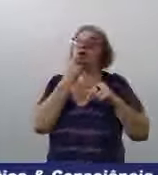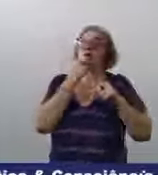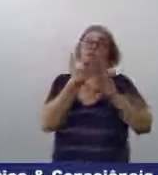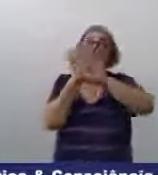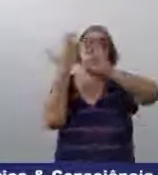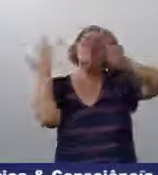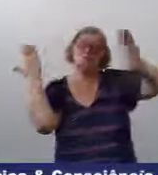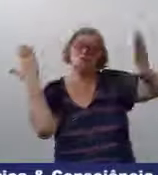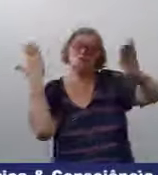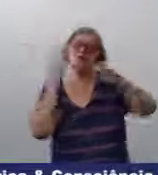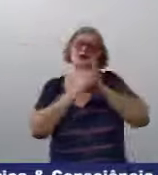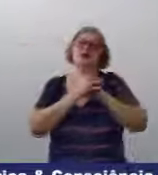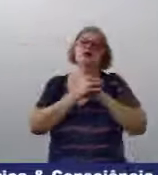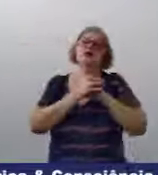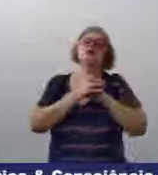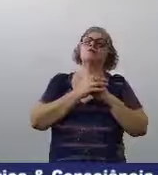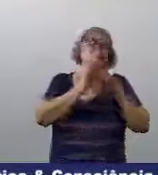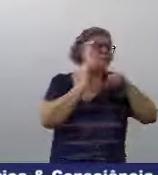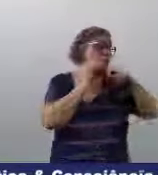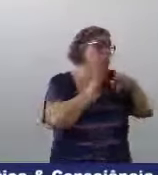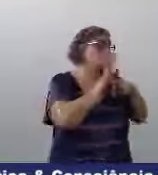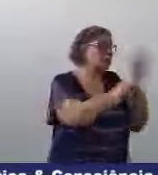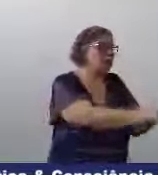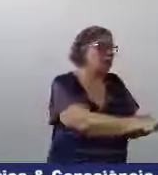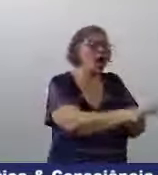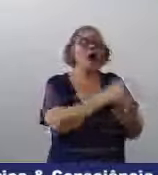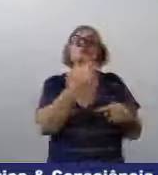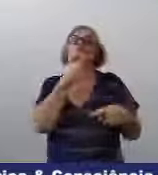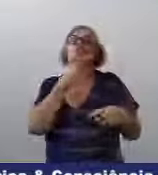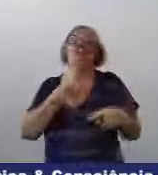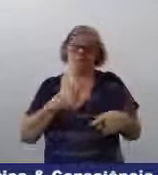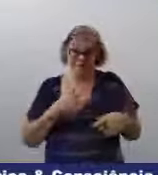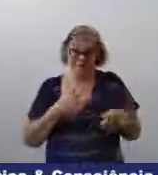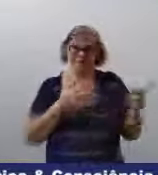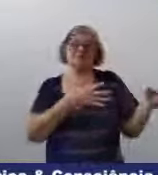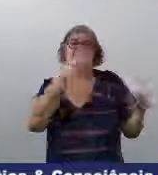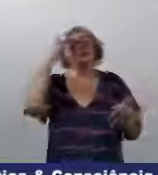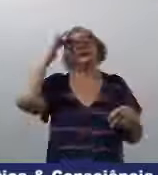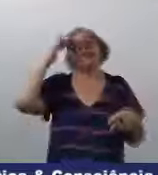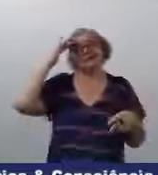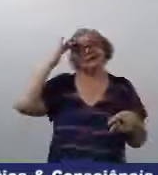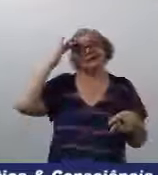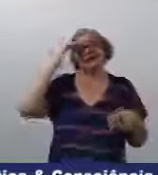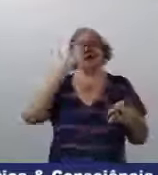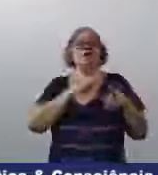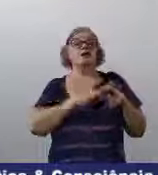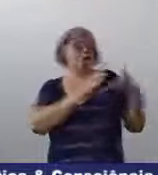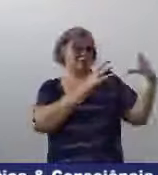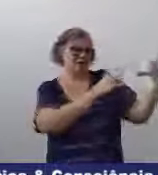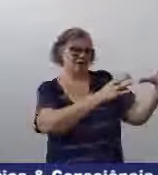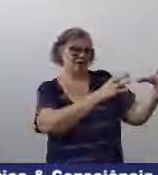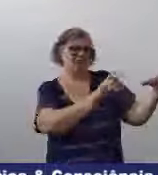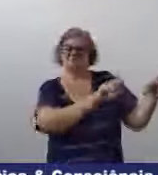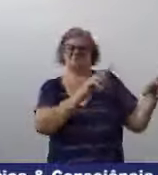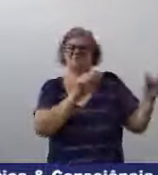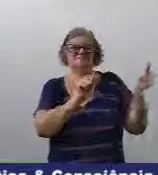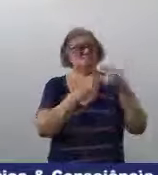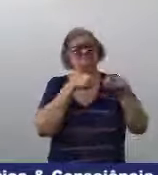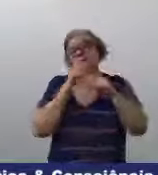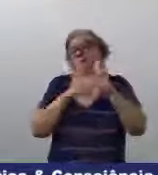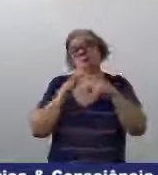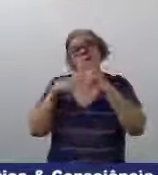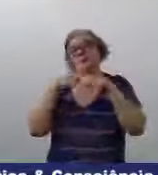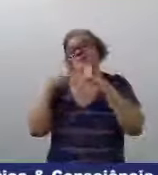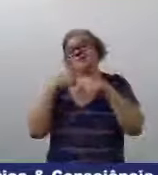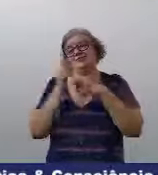que prova o afastamento, fizeram Einstein entender que aquela constante cosmológica, segundo ele mesmo, fora